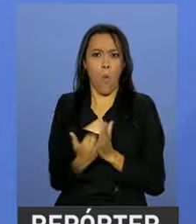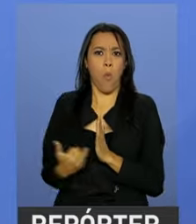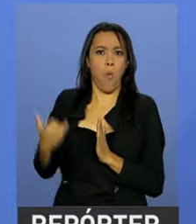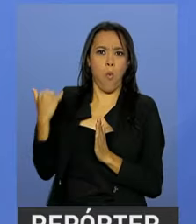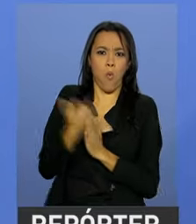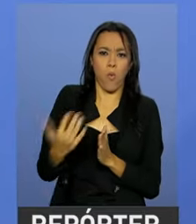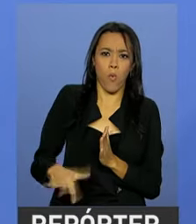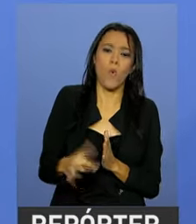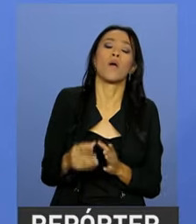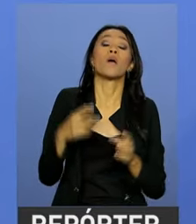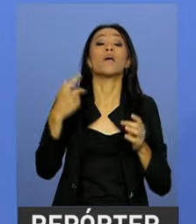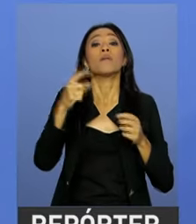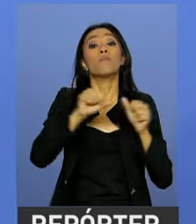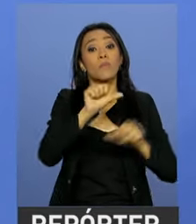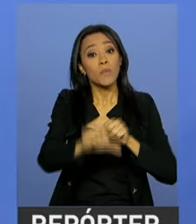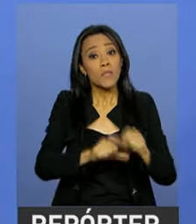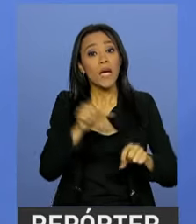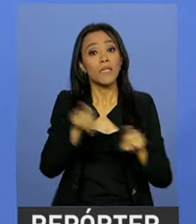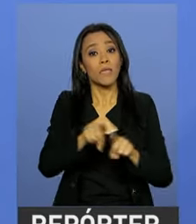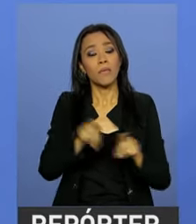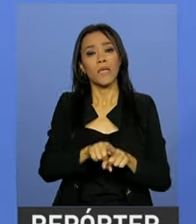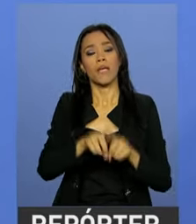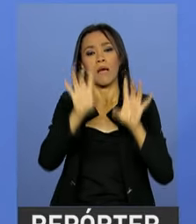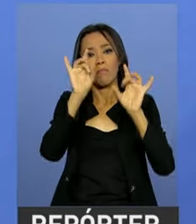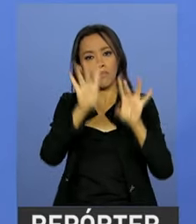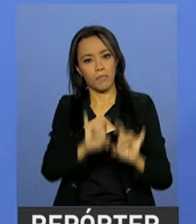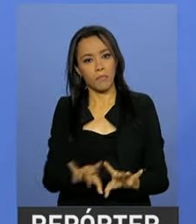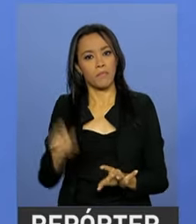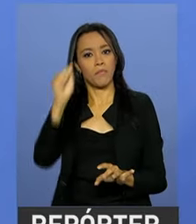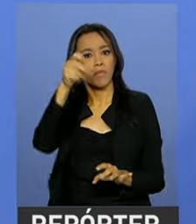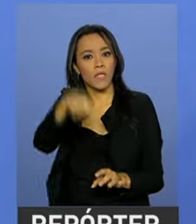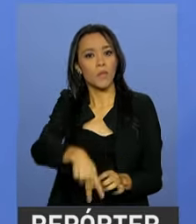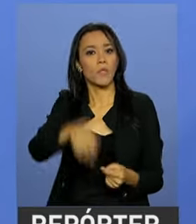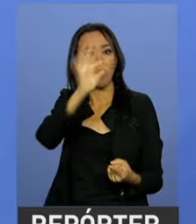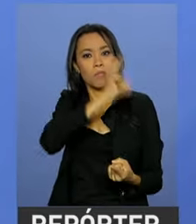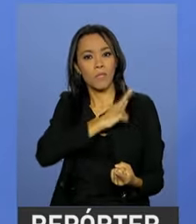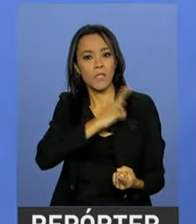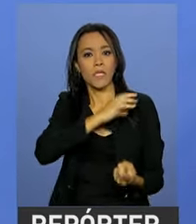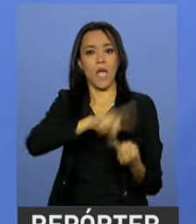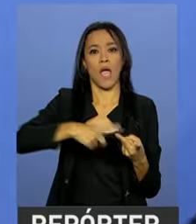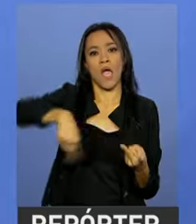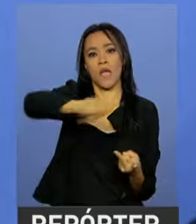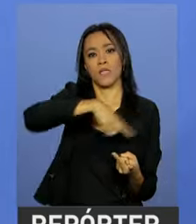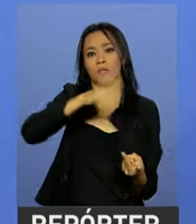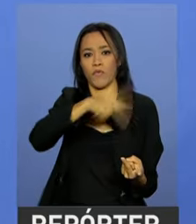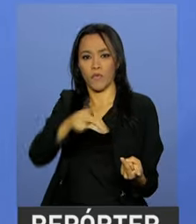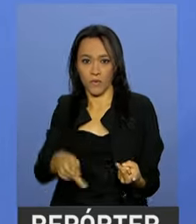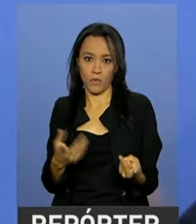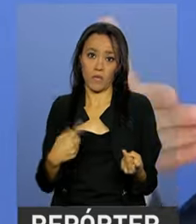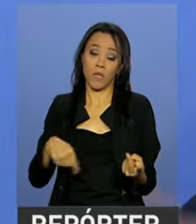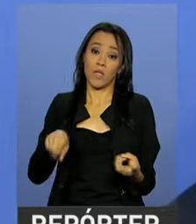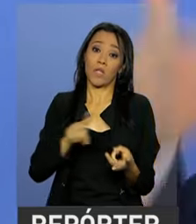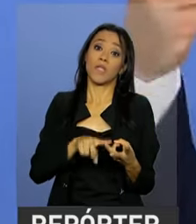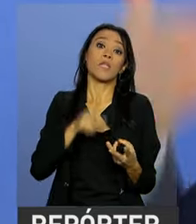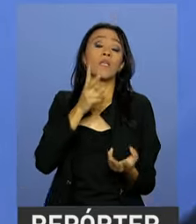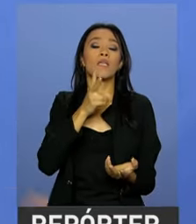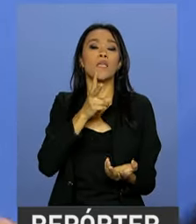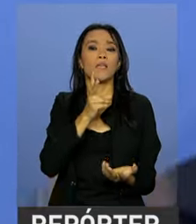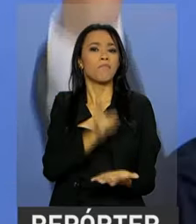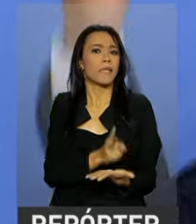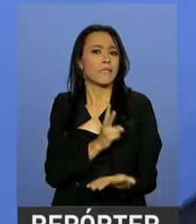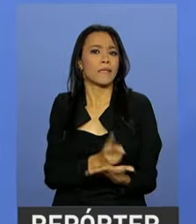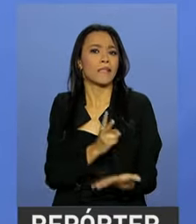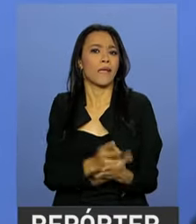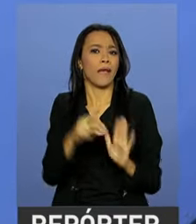as aposentadorias especiais de professores e e e e e policiais mas não estamos mantendo regras que não são